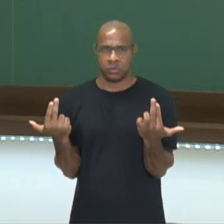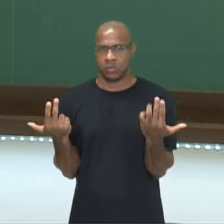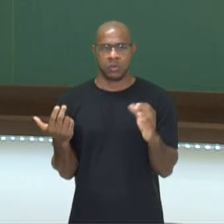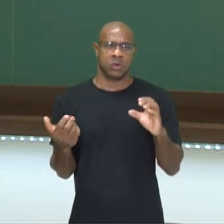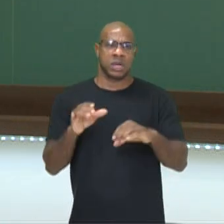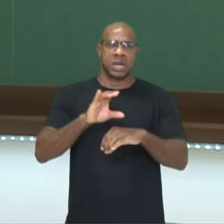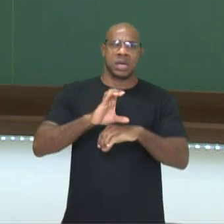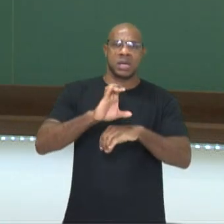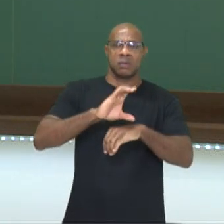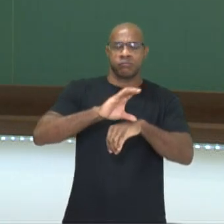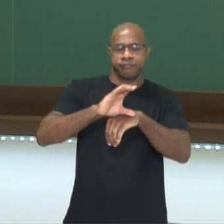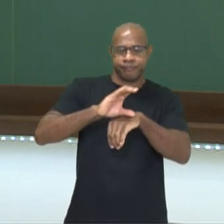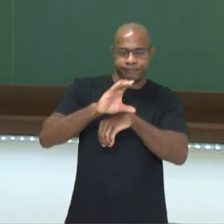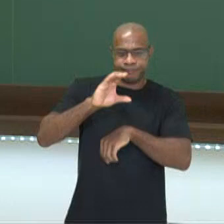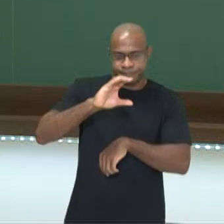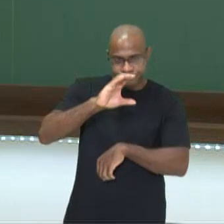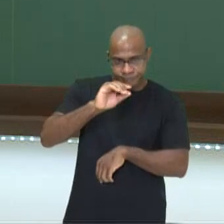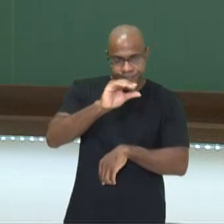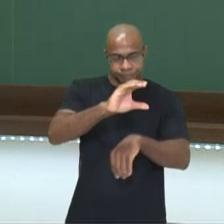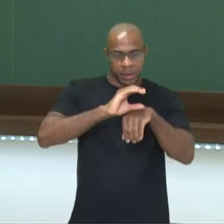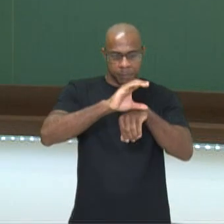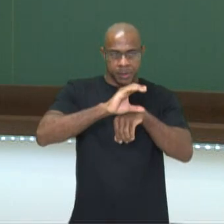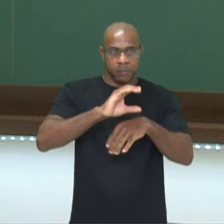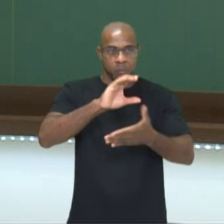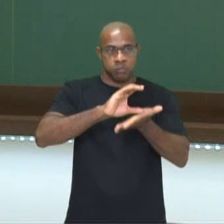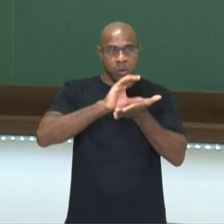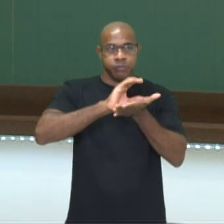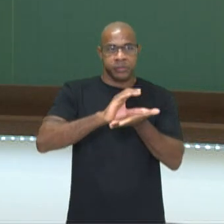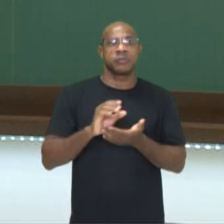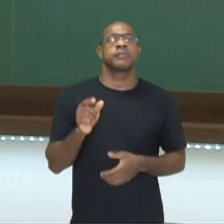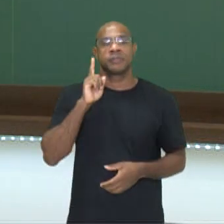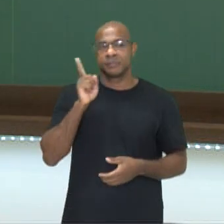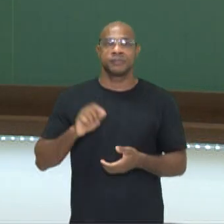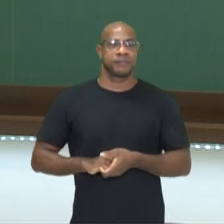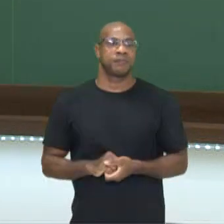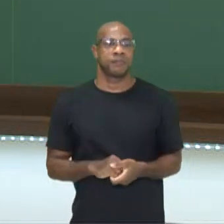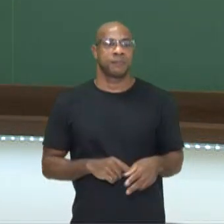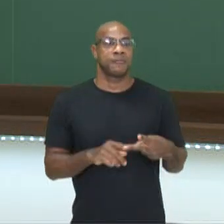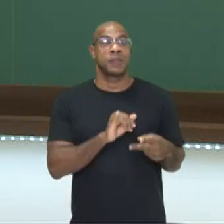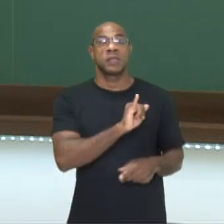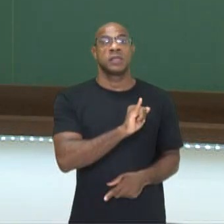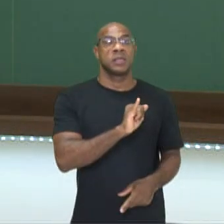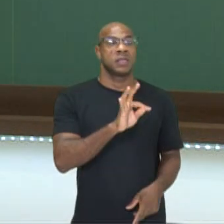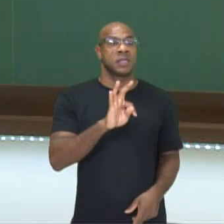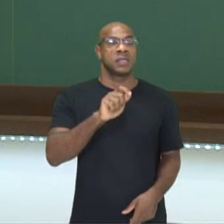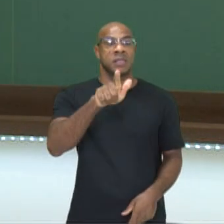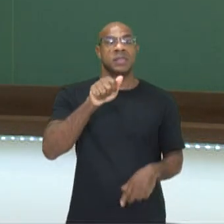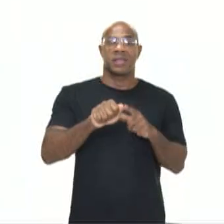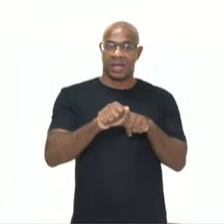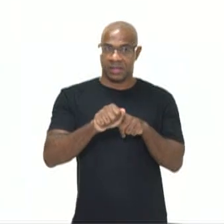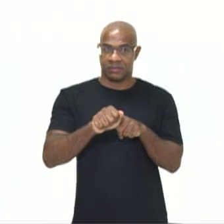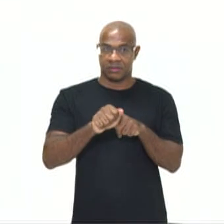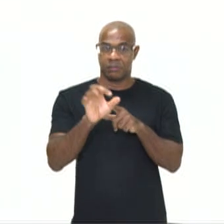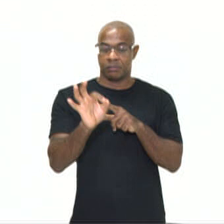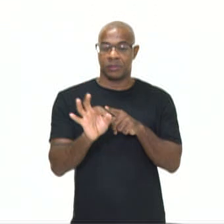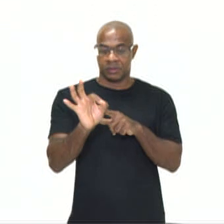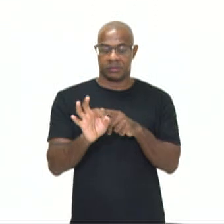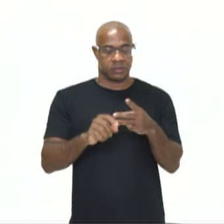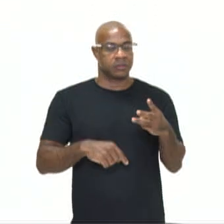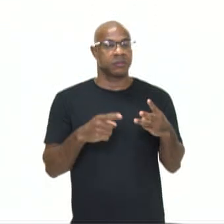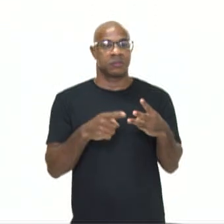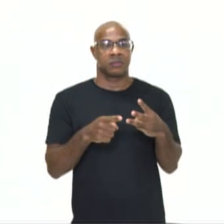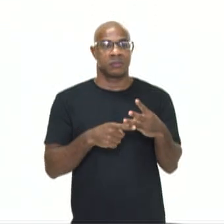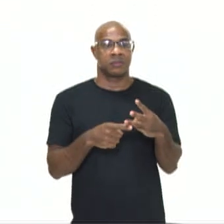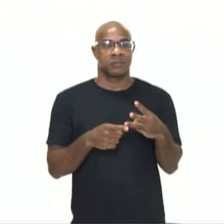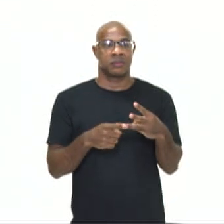mesmo sentido. E qual que é o sentido? Dinheiro, ok? O I é a taxa percentual. Quando